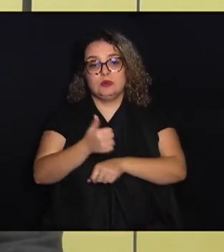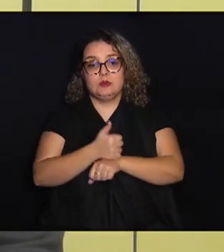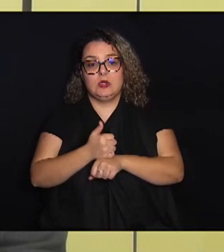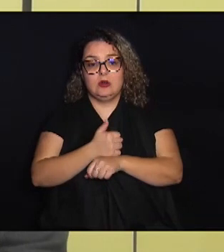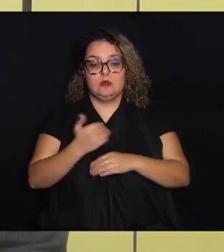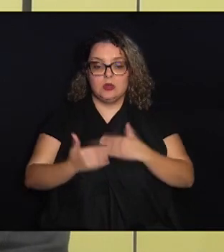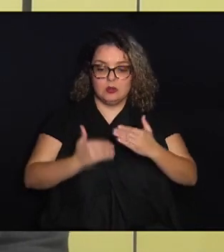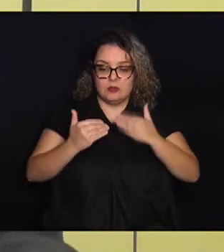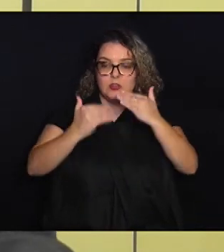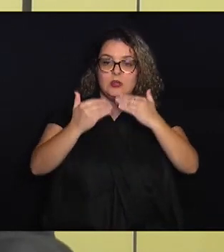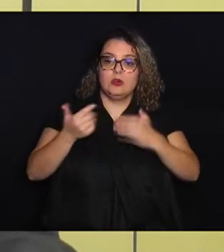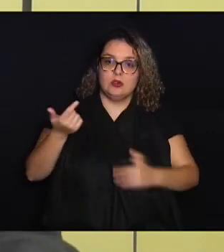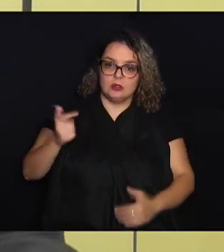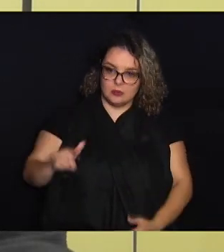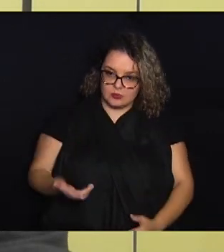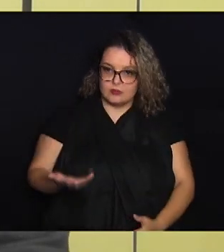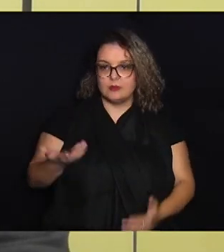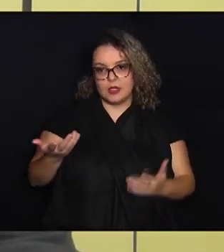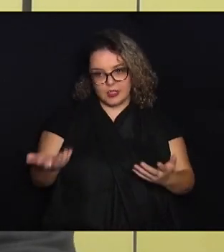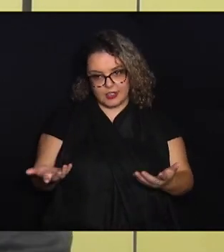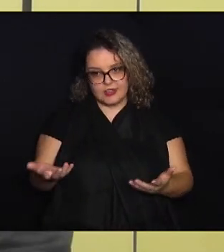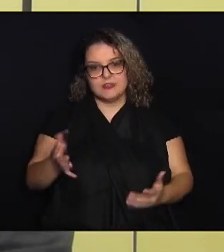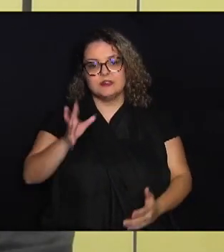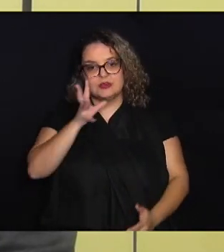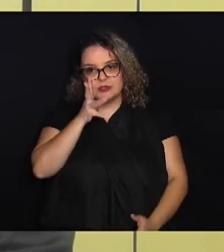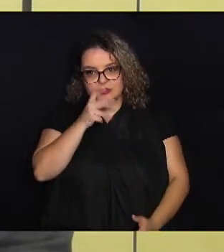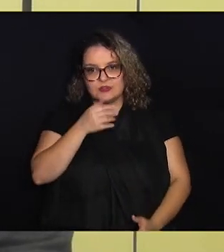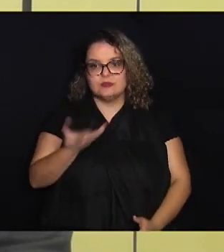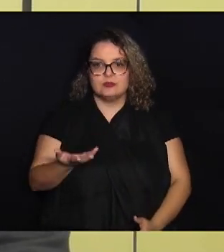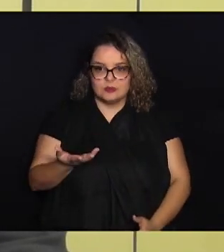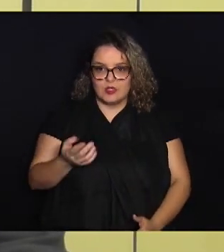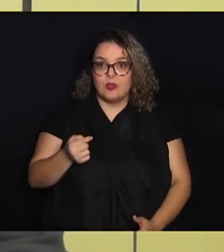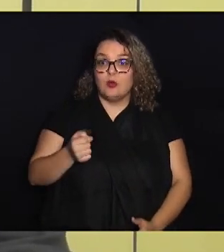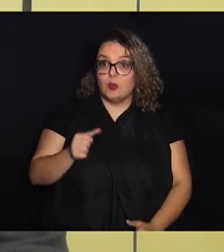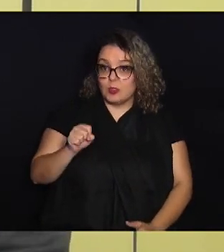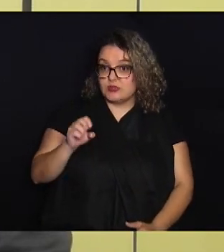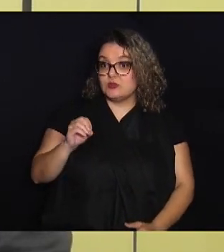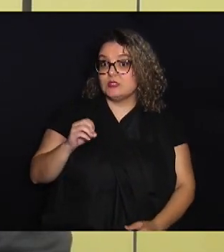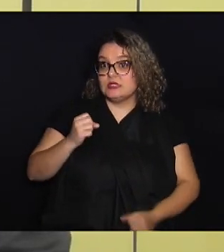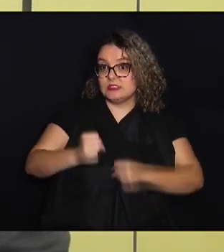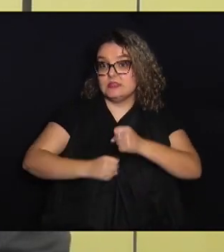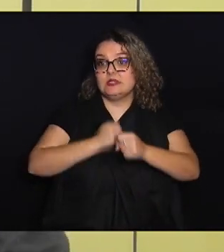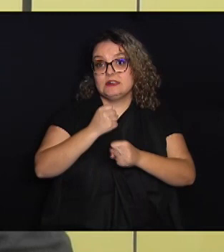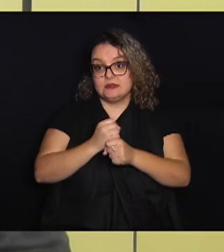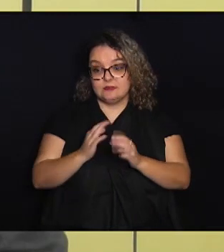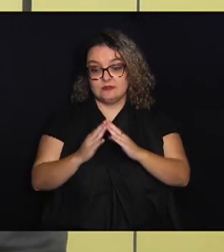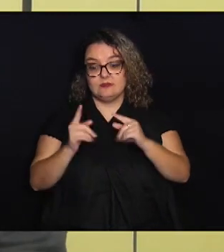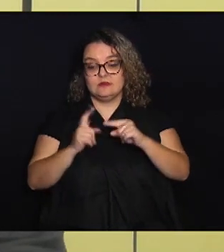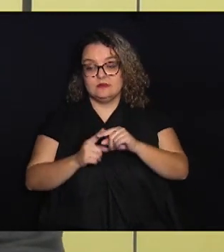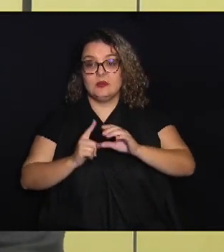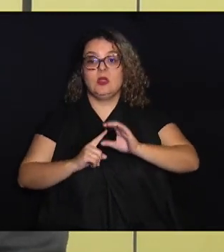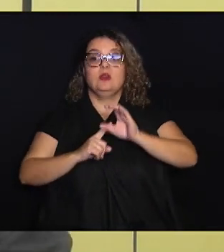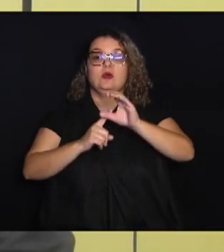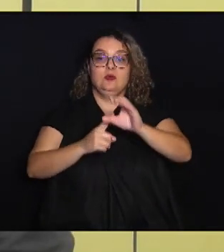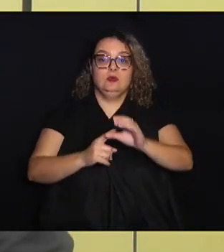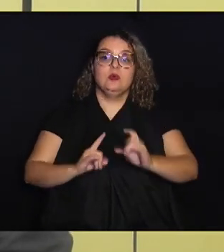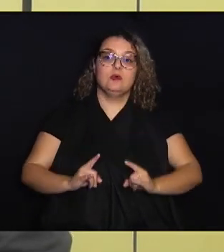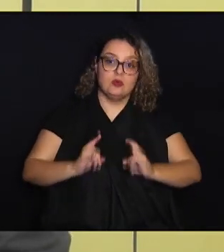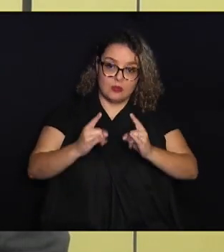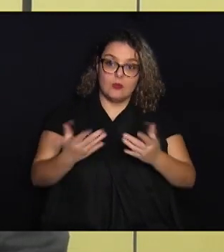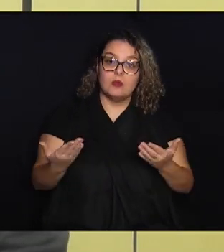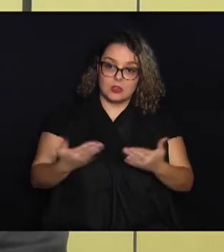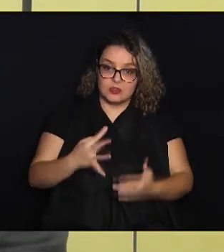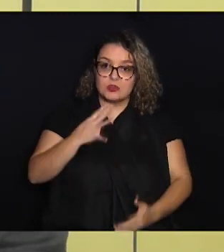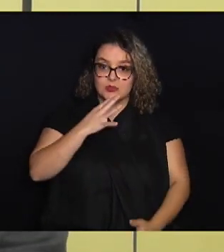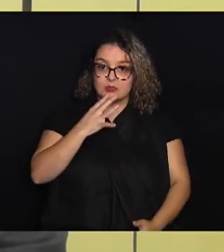construção e continuar andando. Mesmo assim, ainda demorou quase 80 anos para ela sair e virar o prédio que a gente conhece